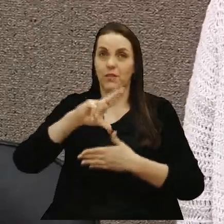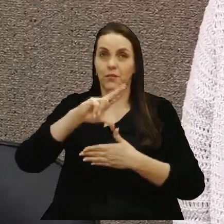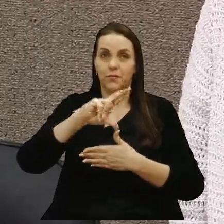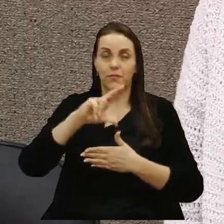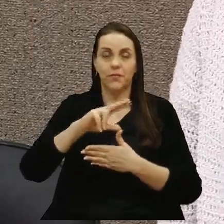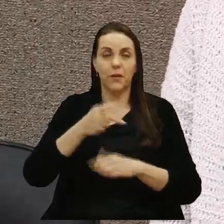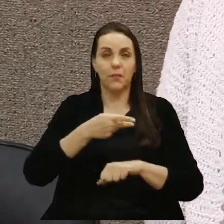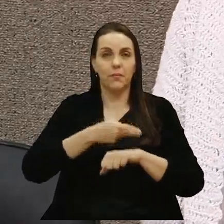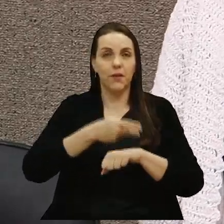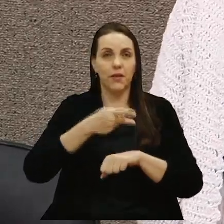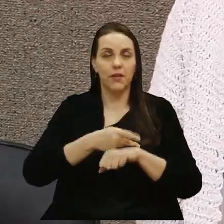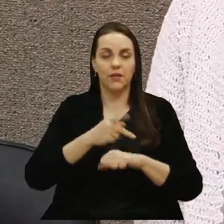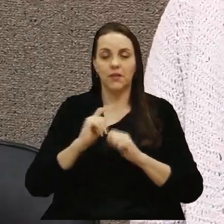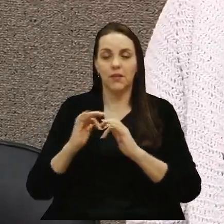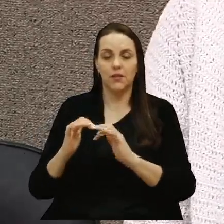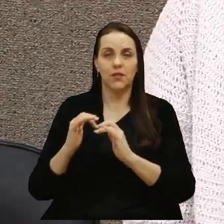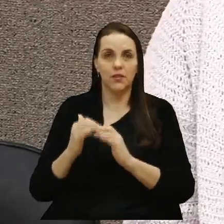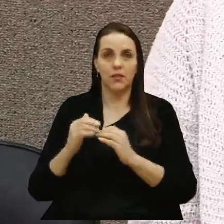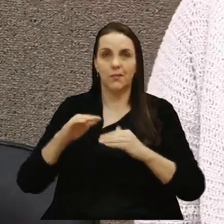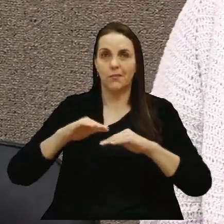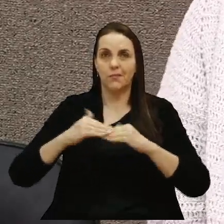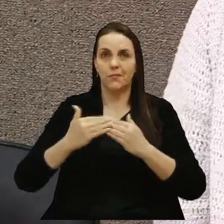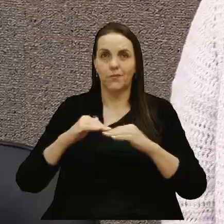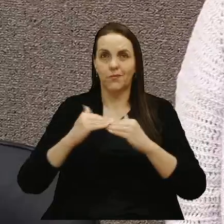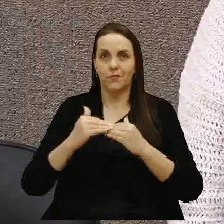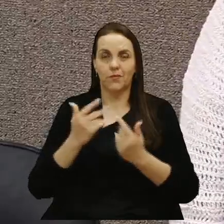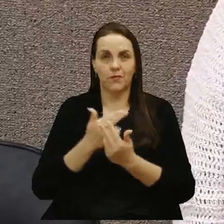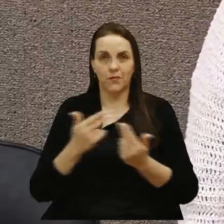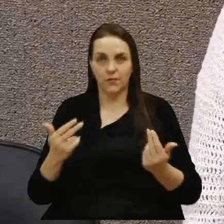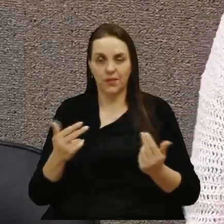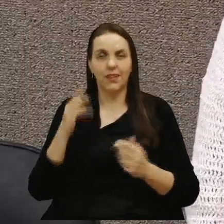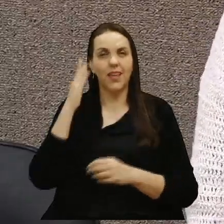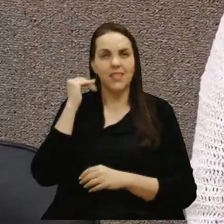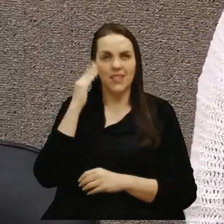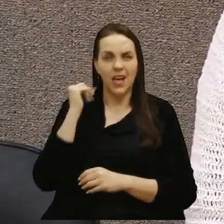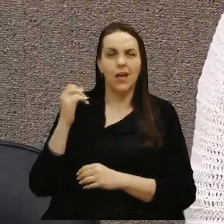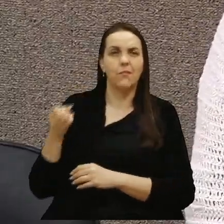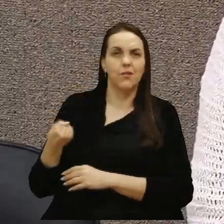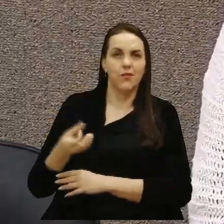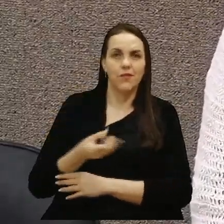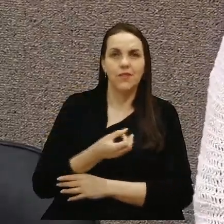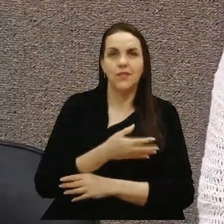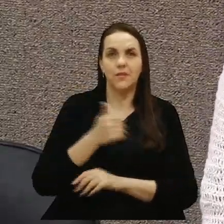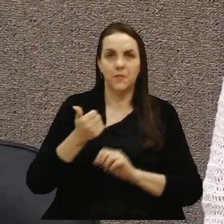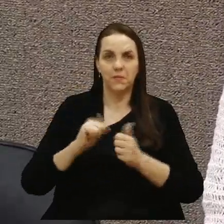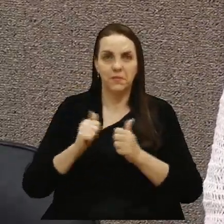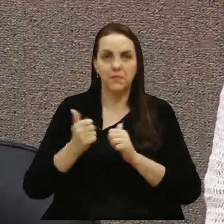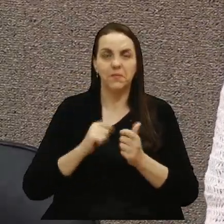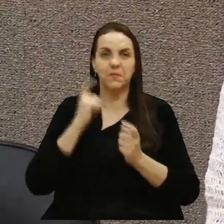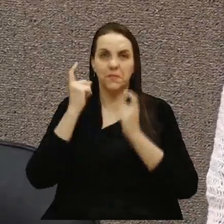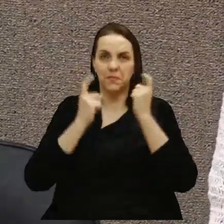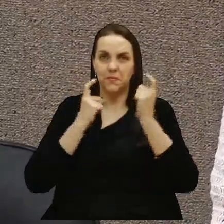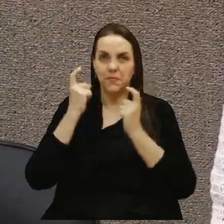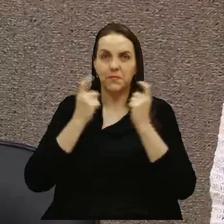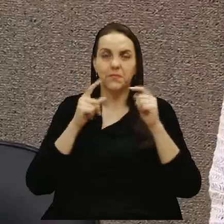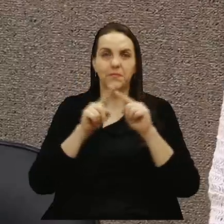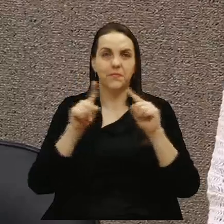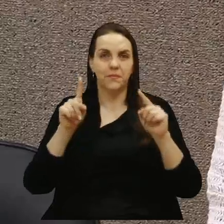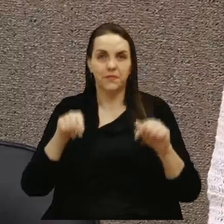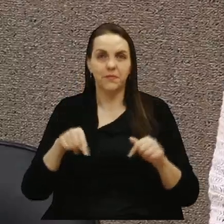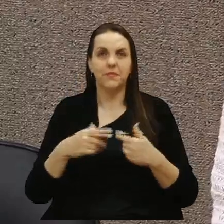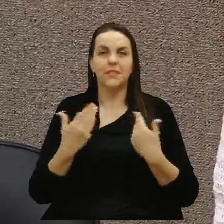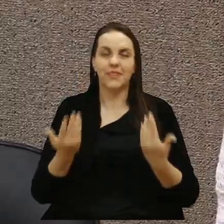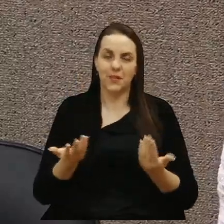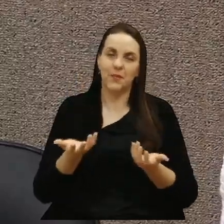e componentes para implementos rodoviários. A gente sabe da inovação, da qualidade, da preocupação com os seus colaboradores. Então,